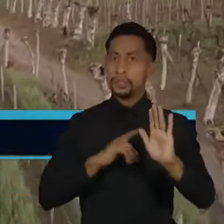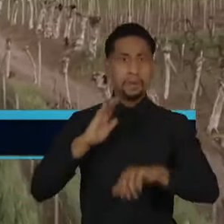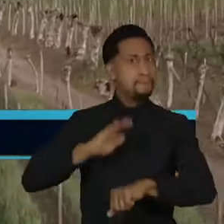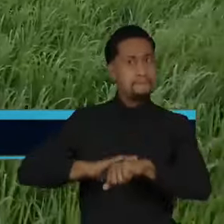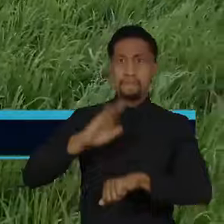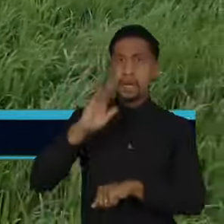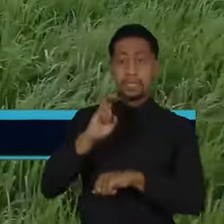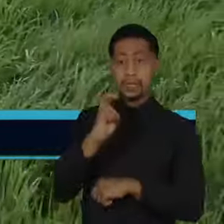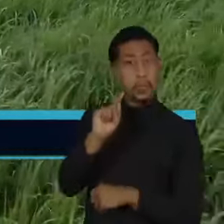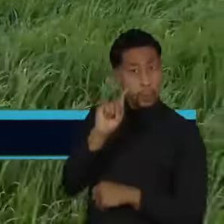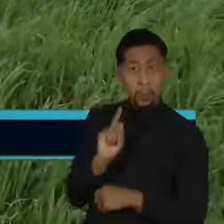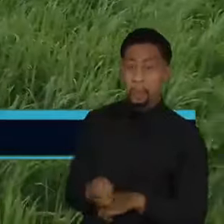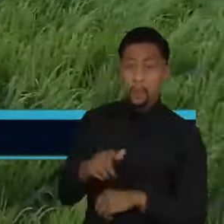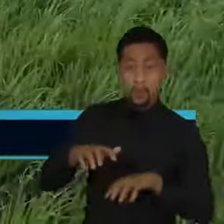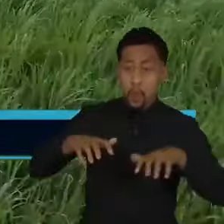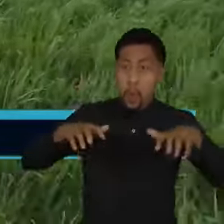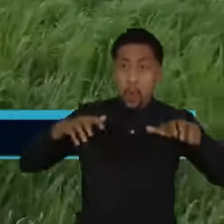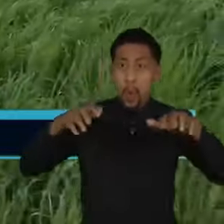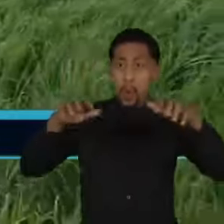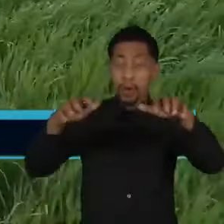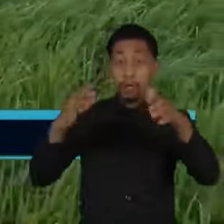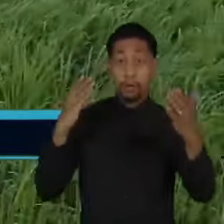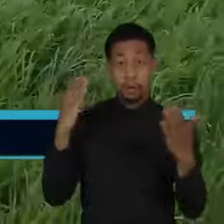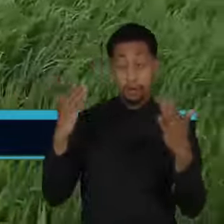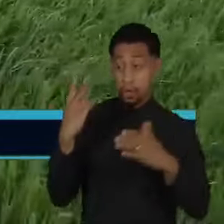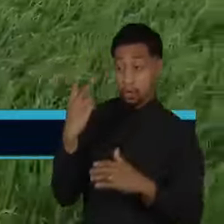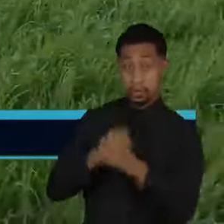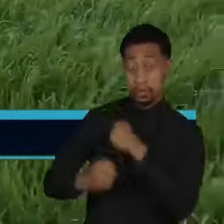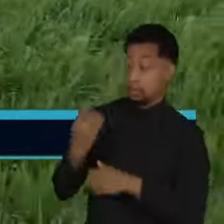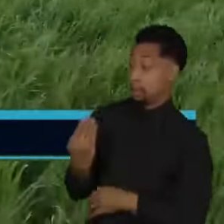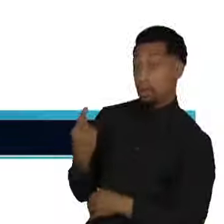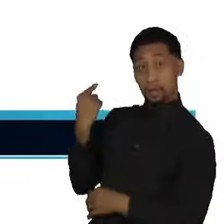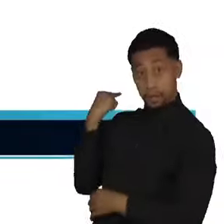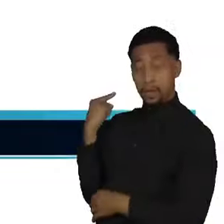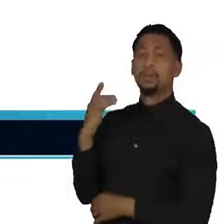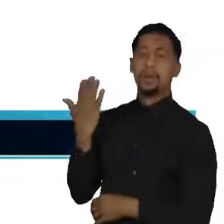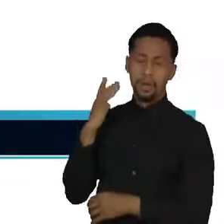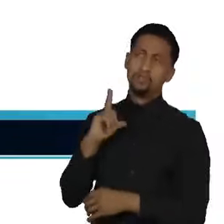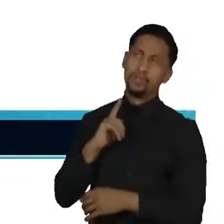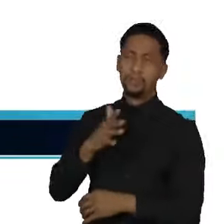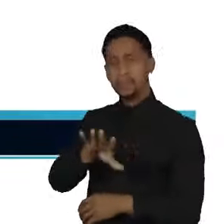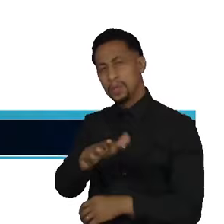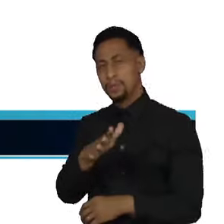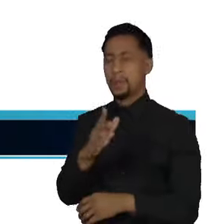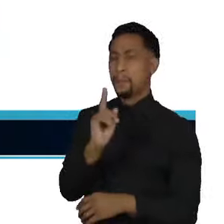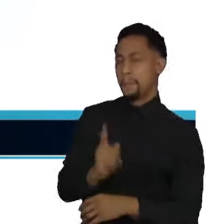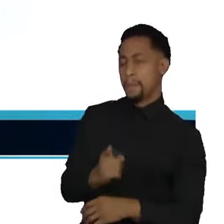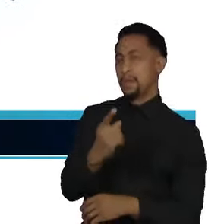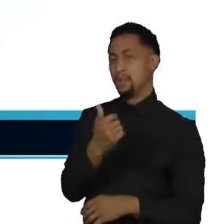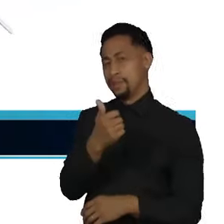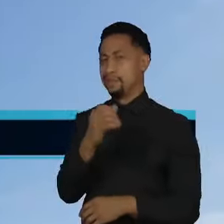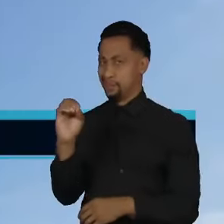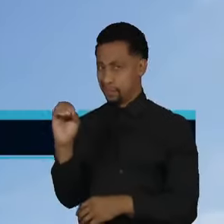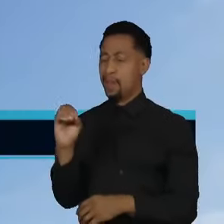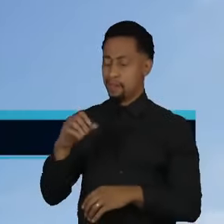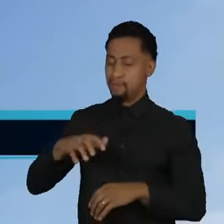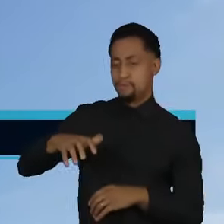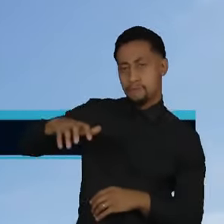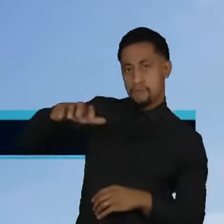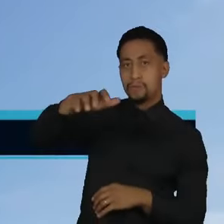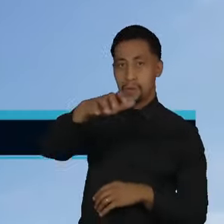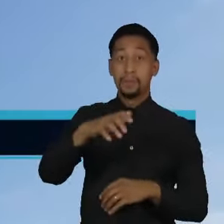número quase 5 vezes maior do que o de 2 anos atrás, quando a frota contava com pouco mais de 1.100 unidades.